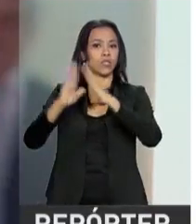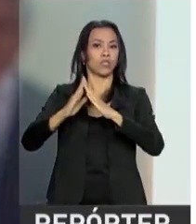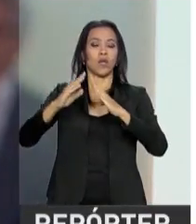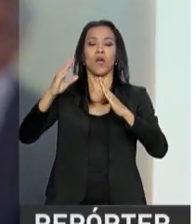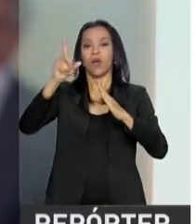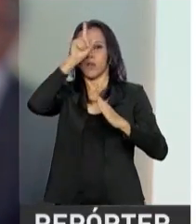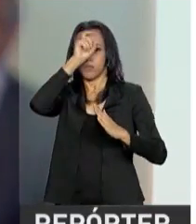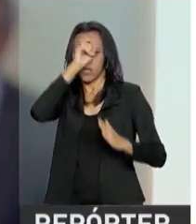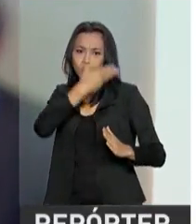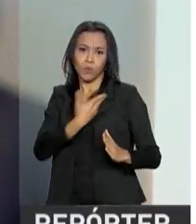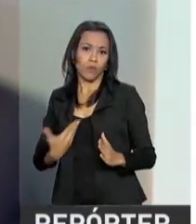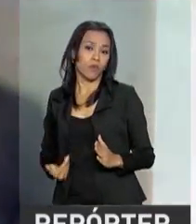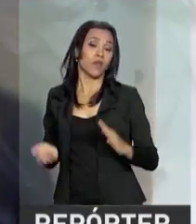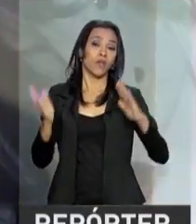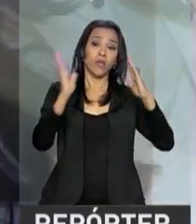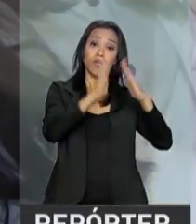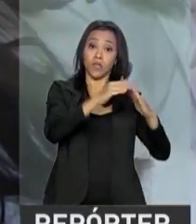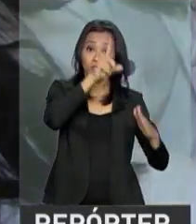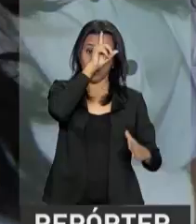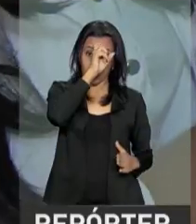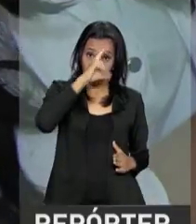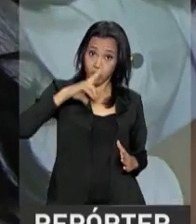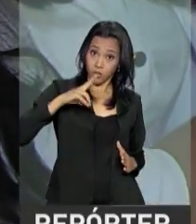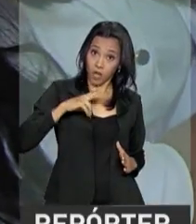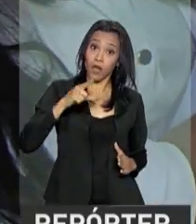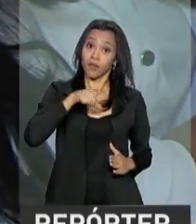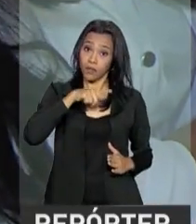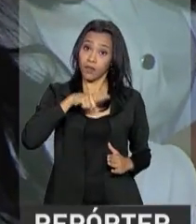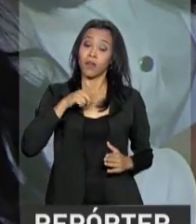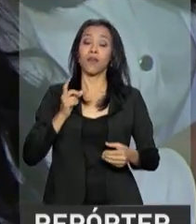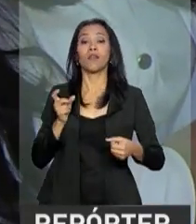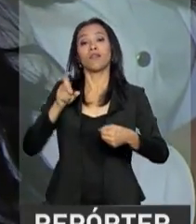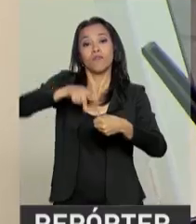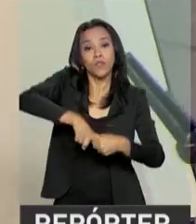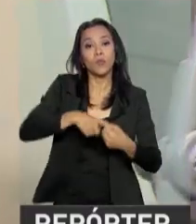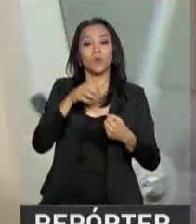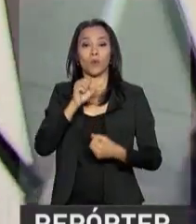e privados que atendem também ao Sistema Único de Saúde.